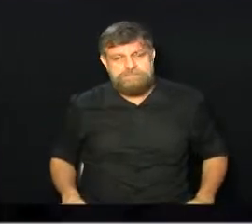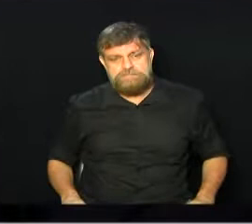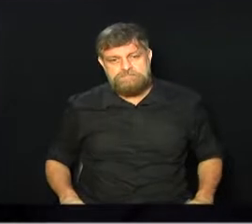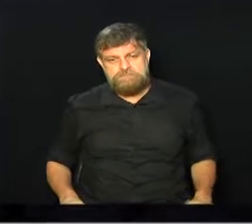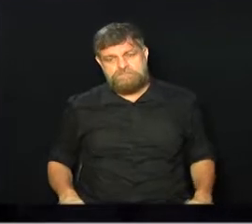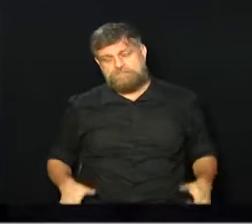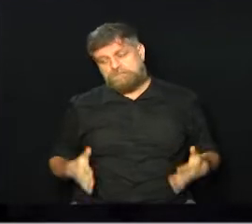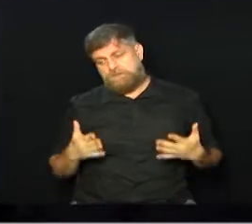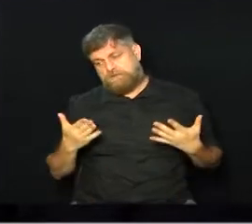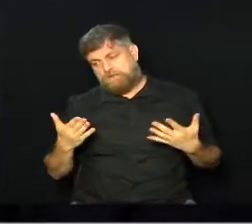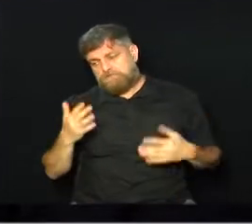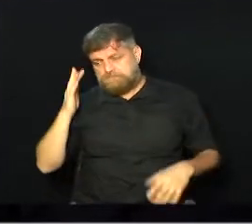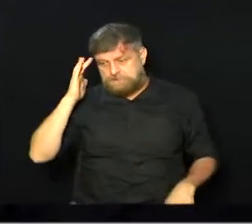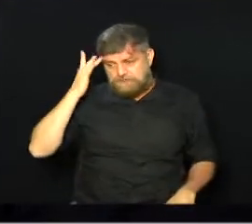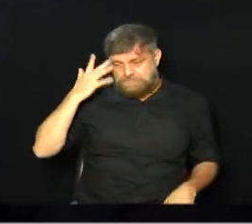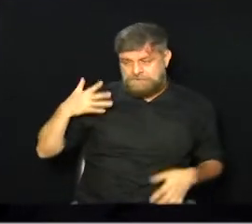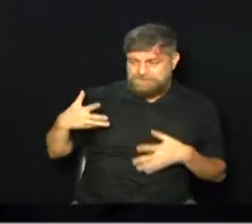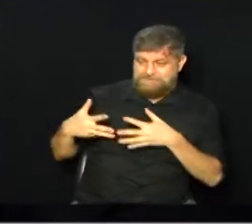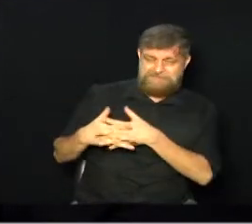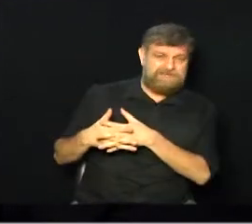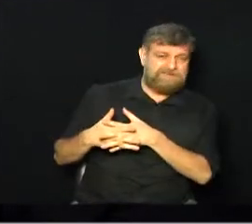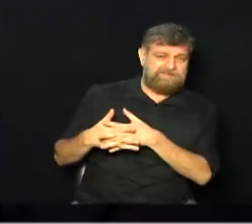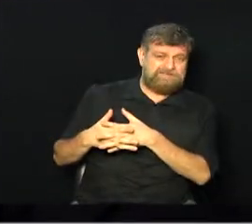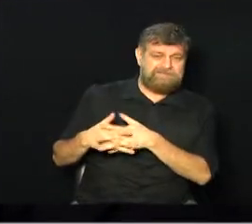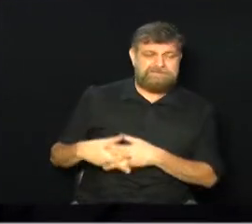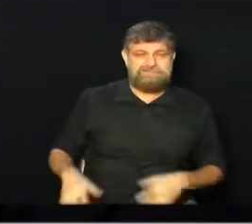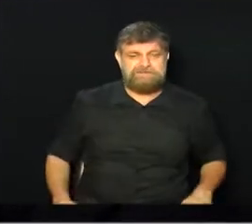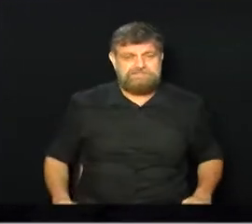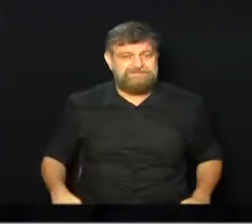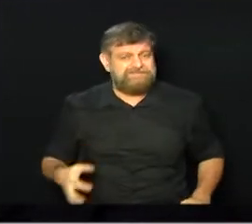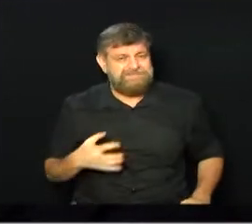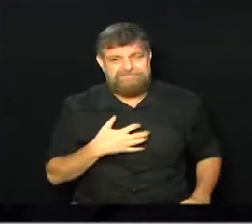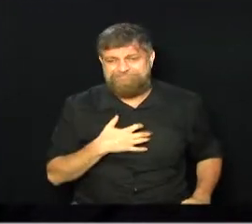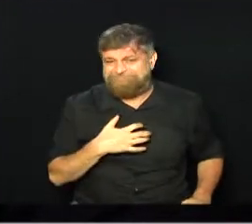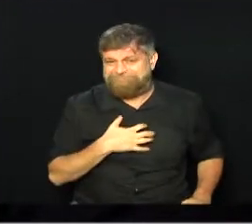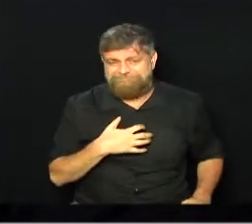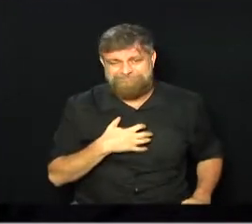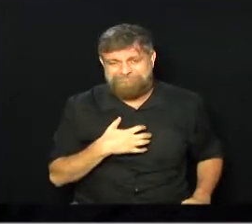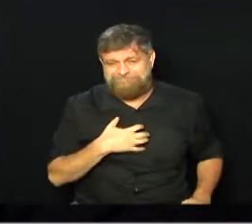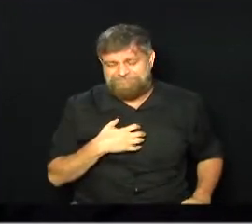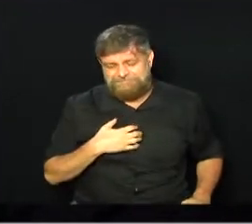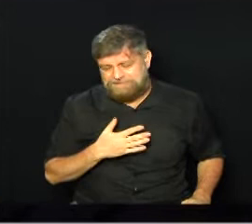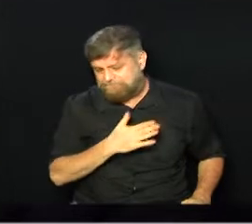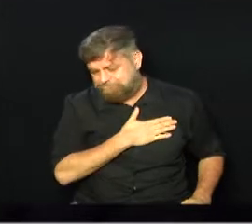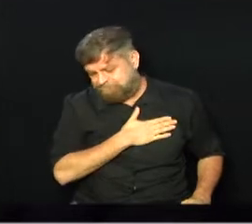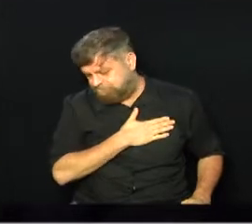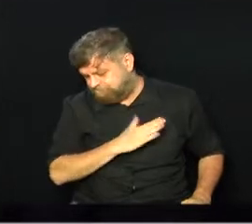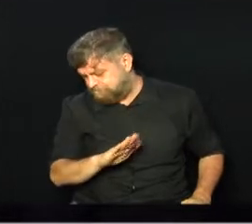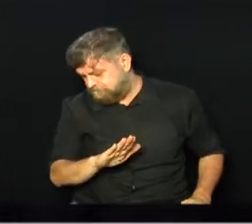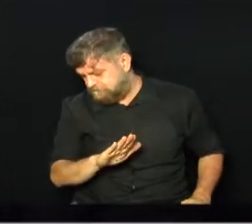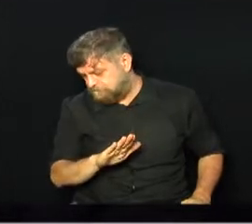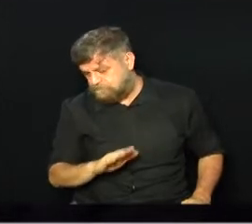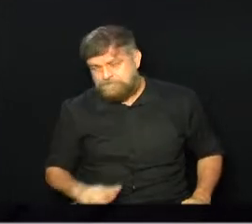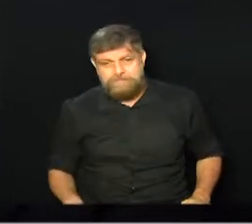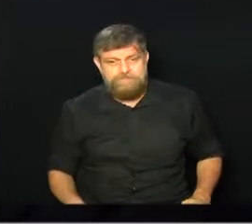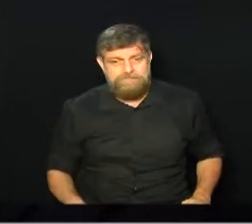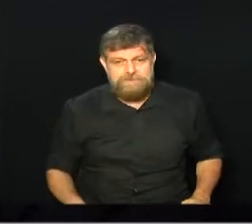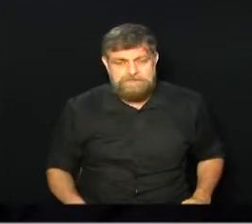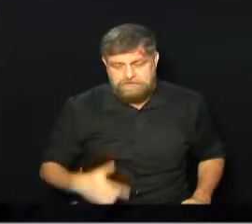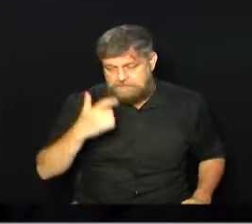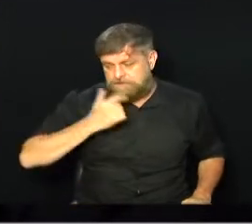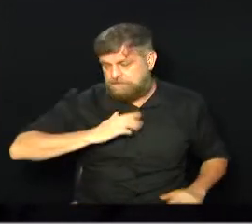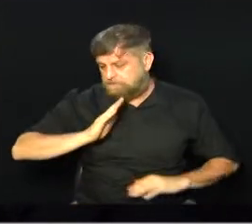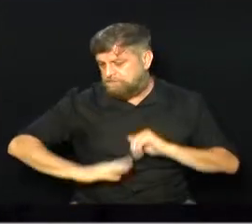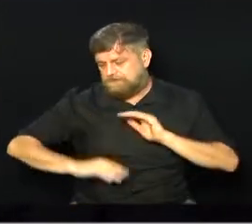Olha, eu acho complicado. Não é um estilo que eu gosto hoje, não é o estilo que eu